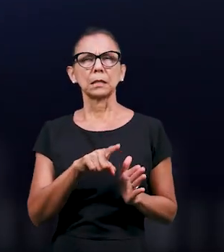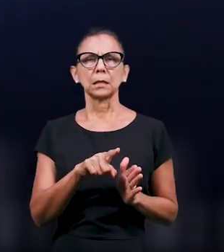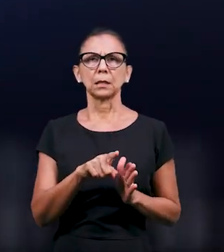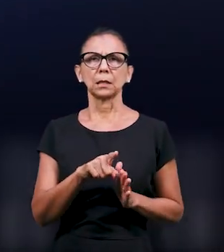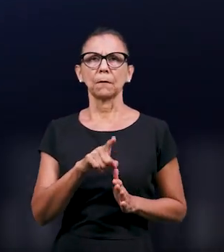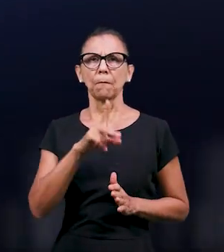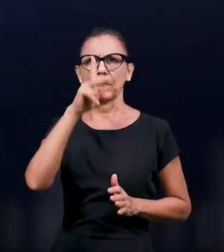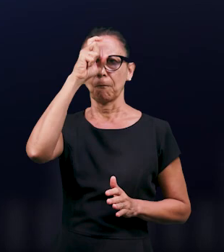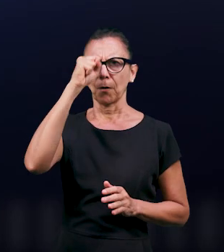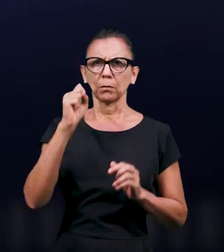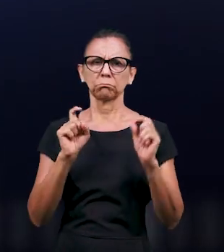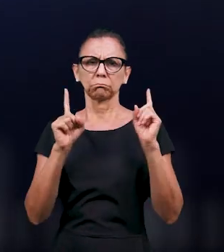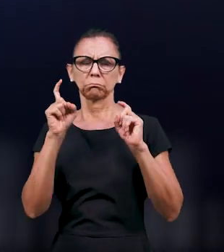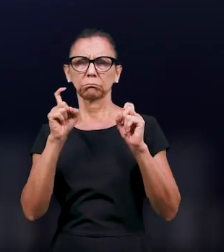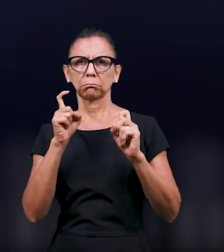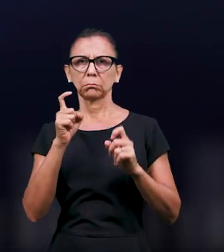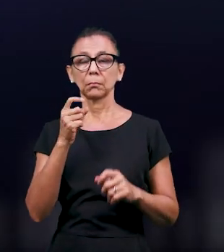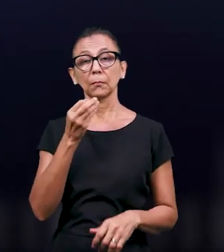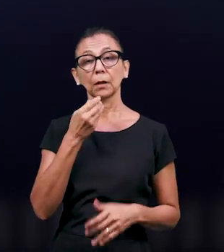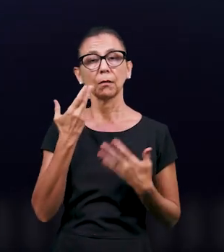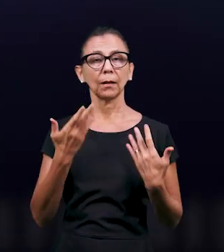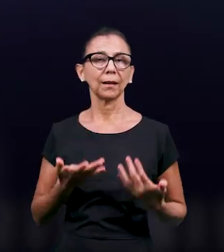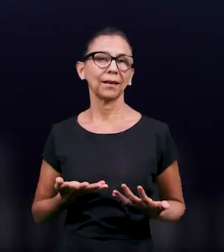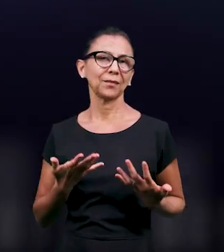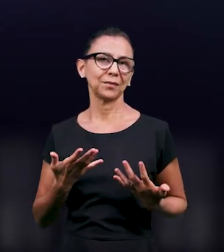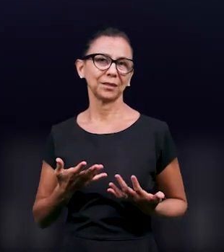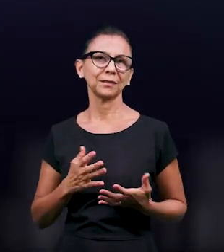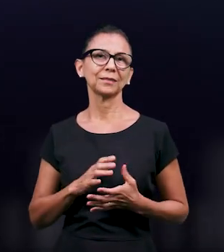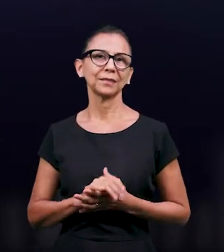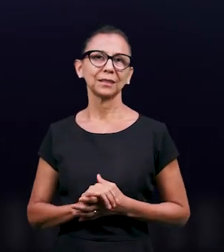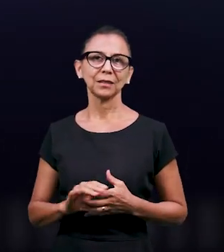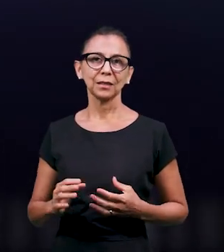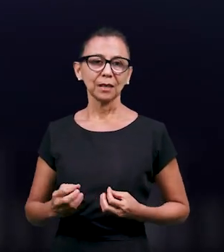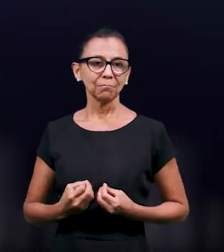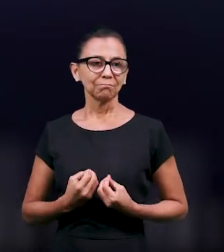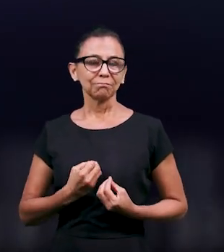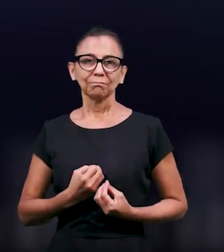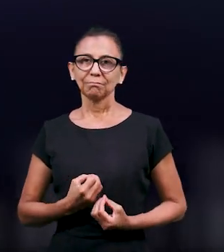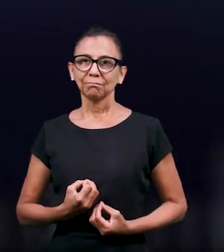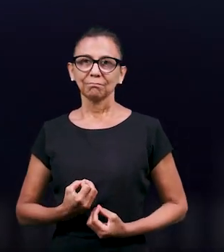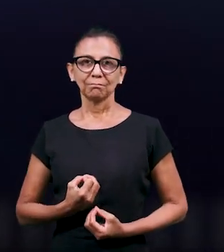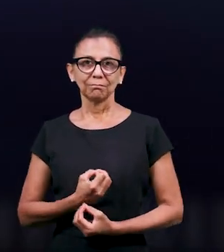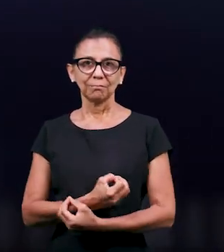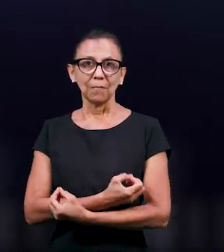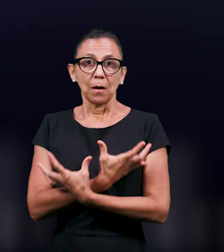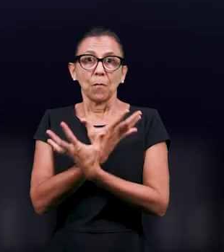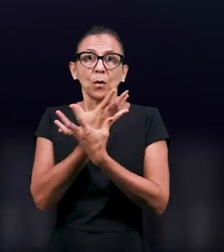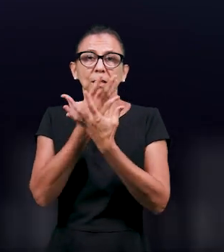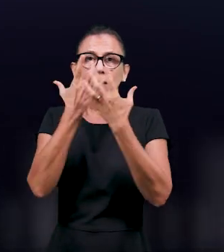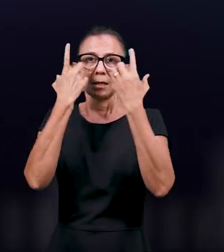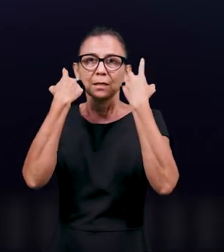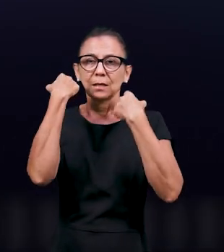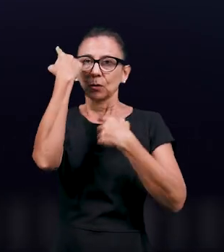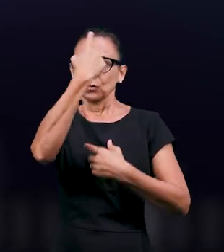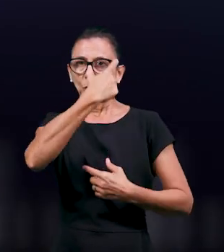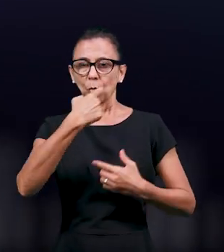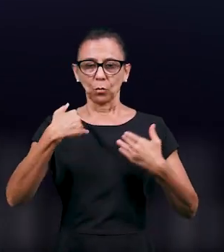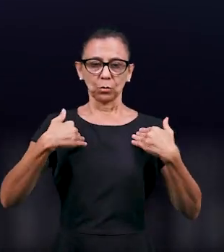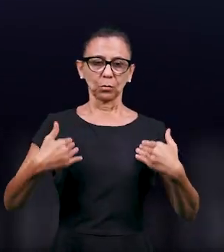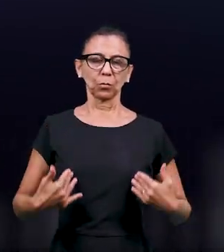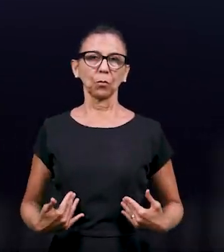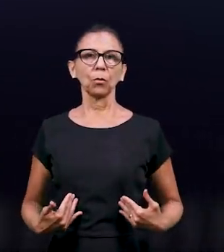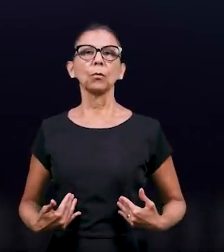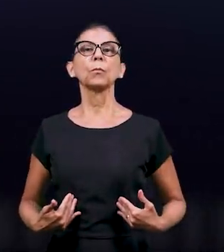expressão forte, se é uma expressão fraca, né? Então, toda a emoção a gente passa pelo rosto e pelo posicionamento do